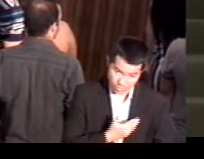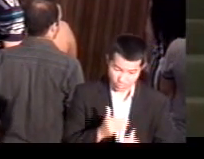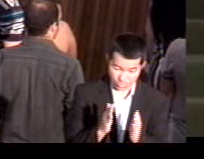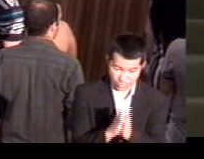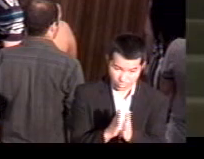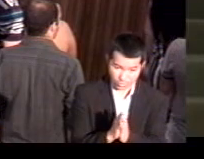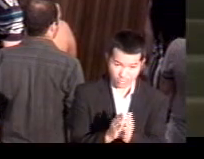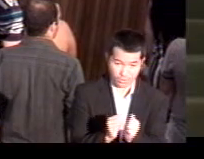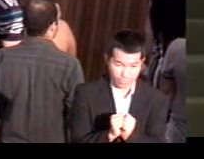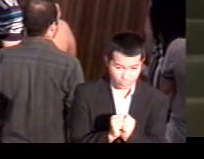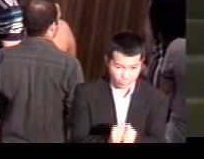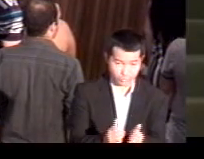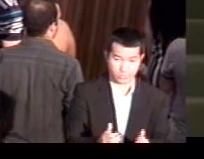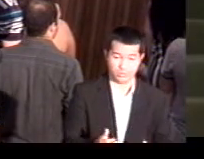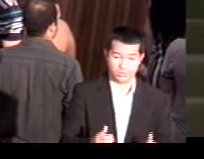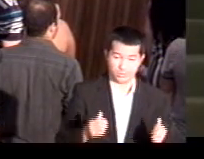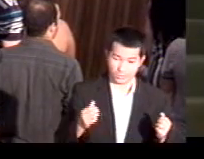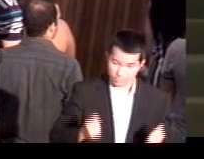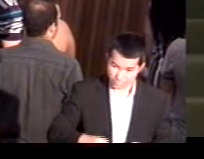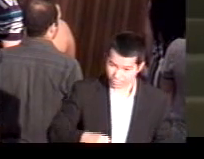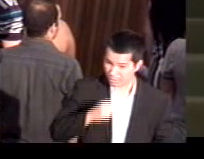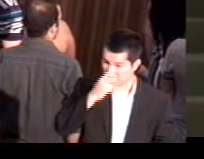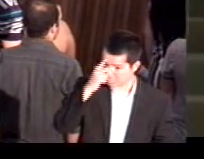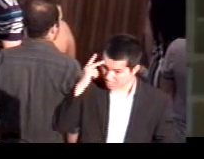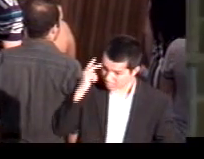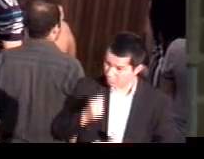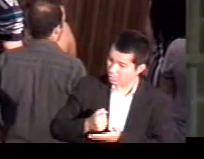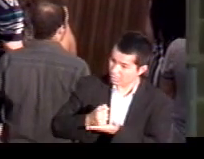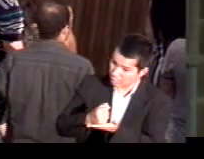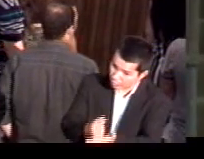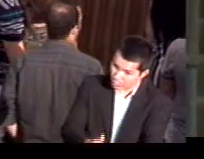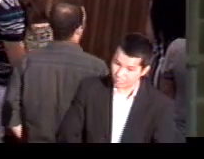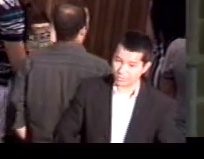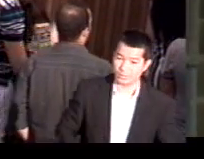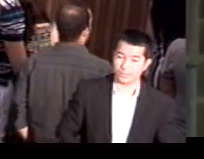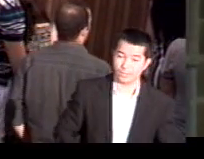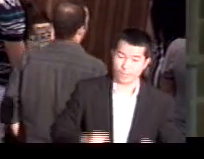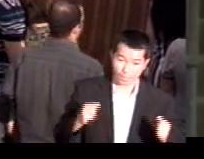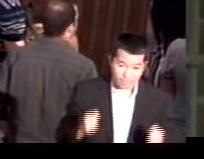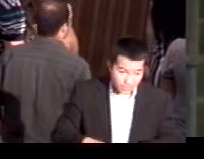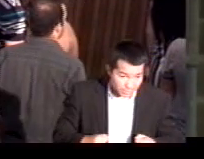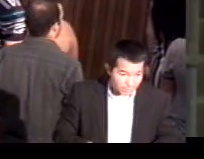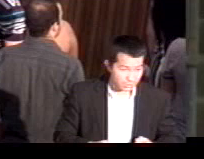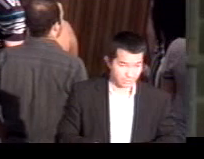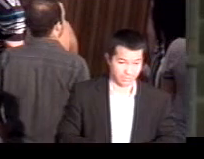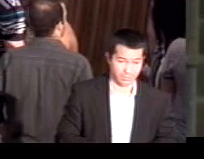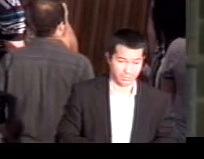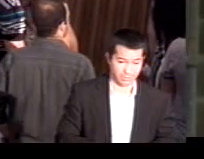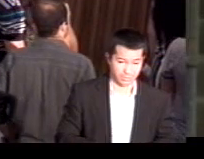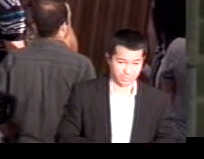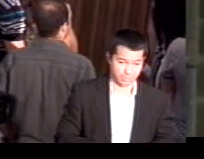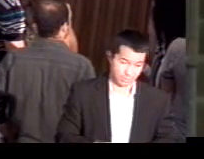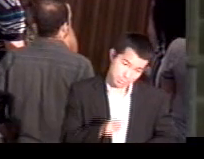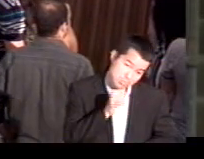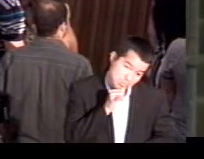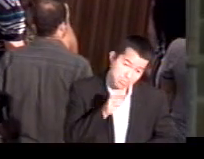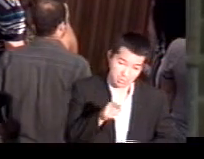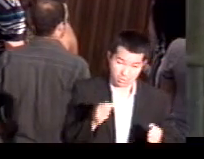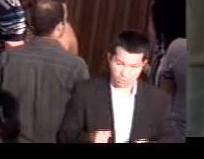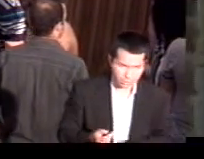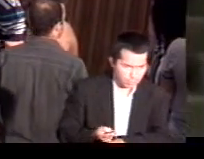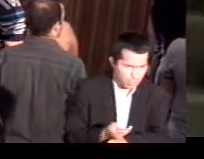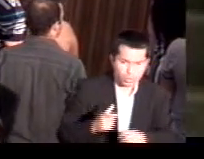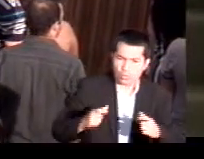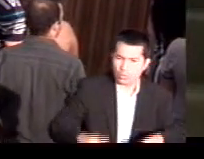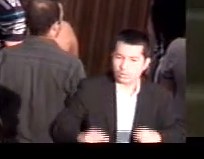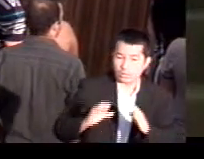junto com você. A melhor ferramenta que a igreja tem para isso são as células. Procura uma célula da igreja, chega lá e diz: olha, eu estou